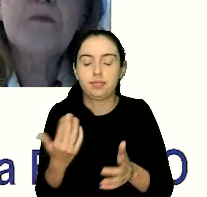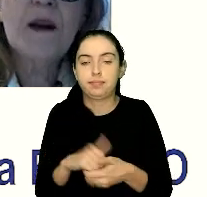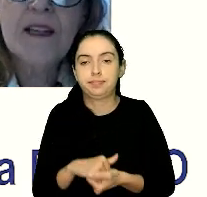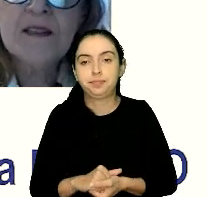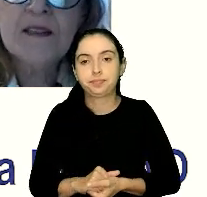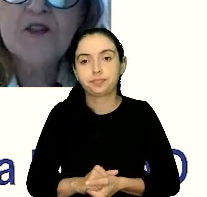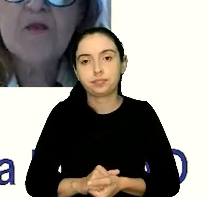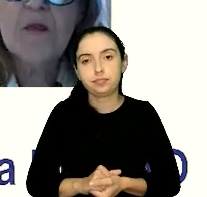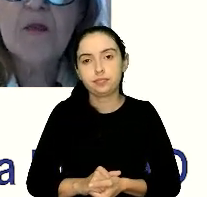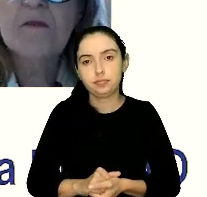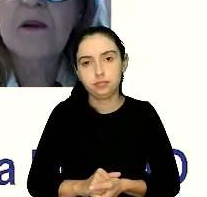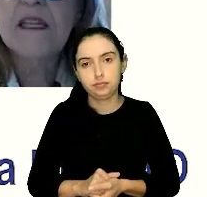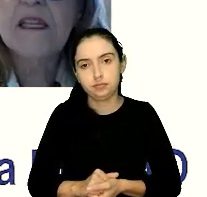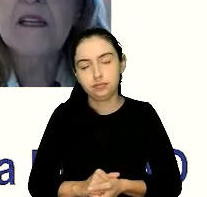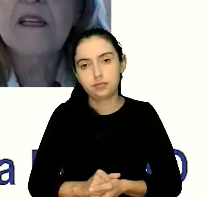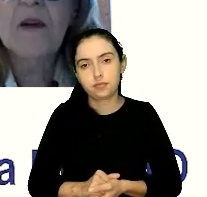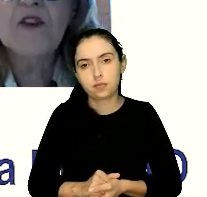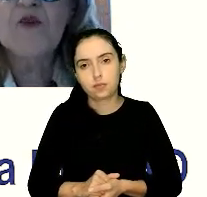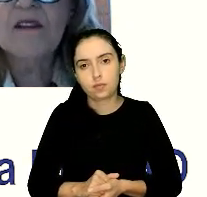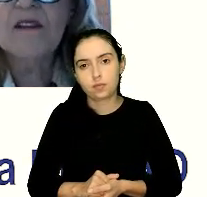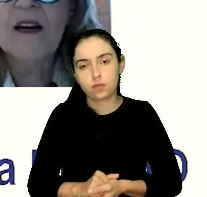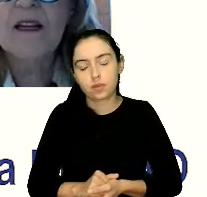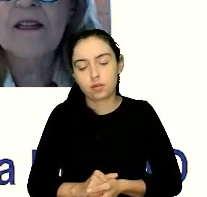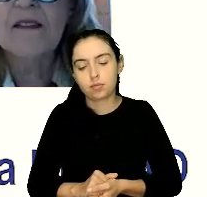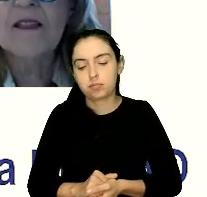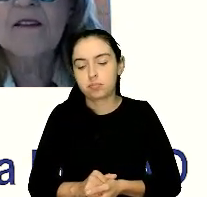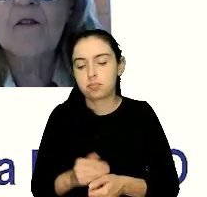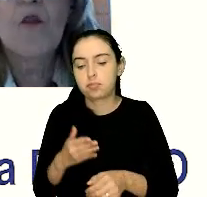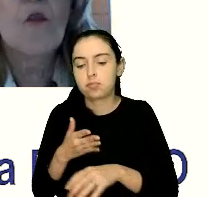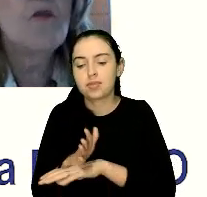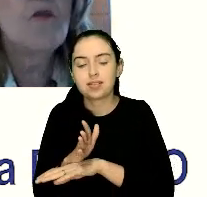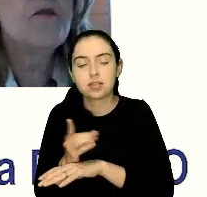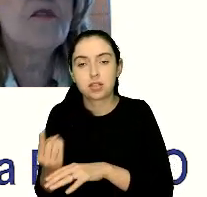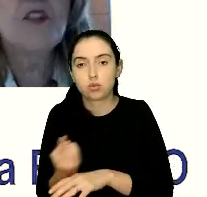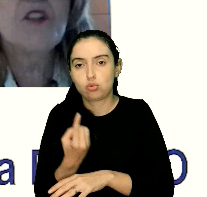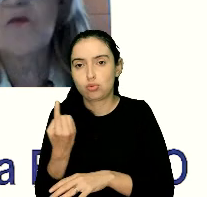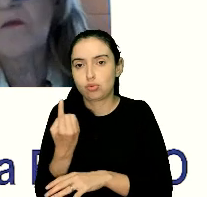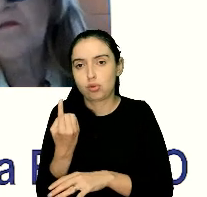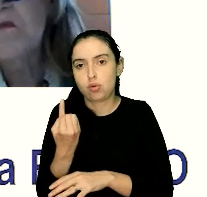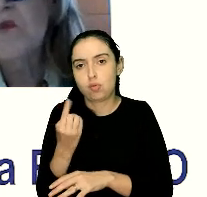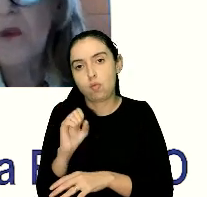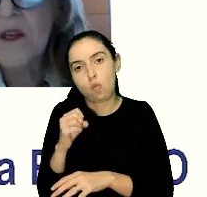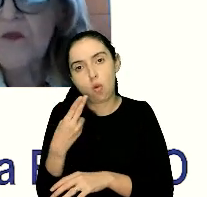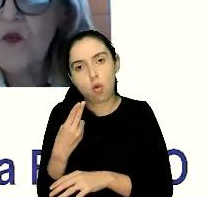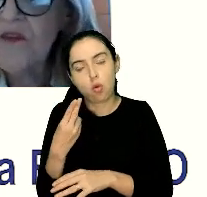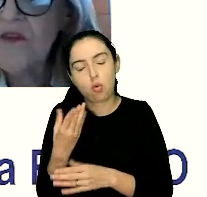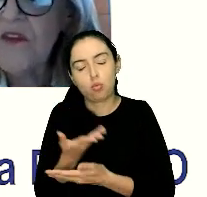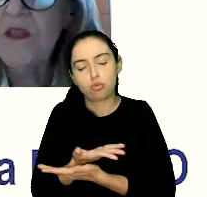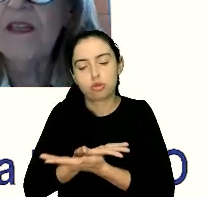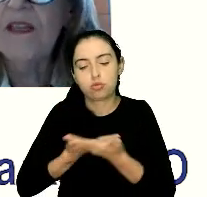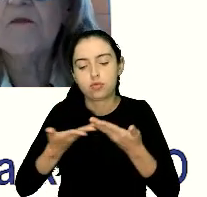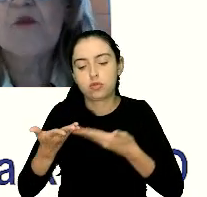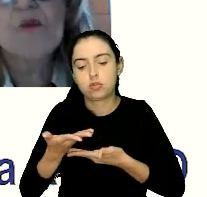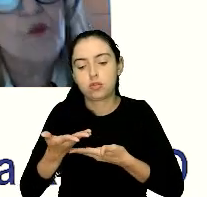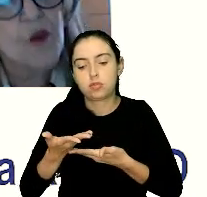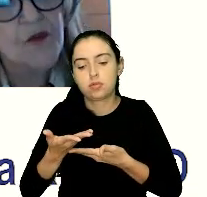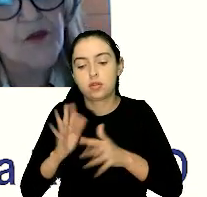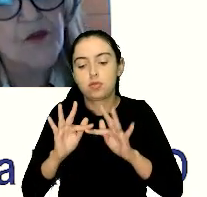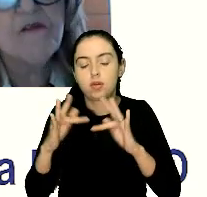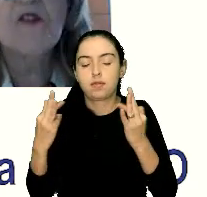vamos dizer assim, passar de uma maneira mais solitária, né? Ou dividindo no máximo com a